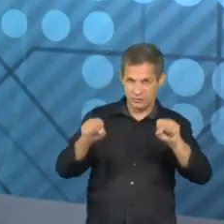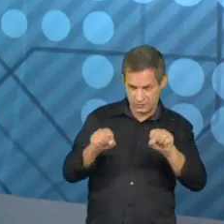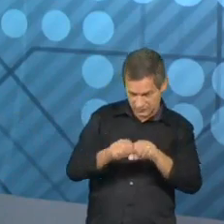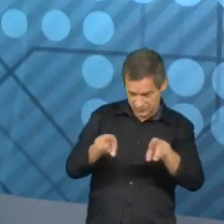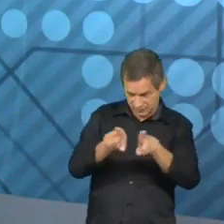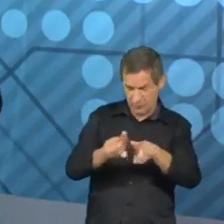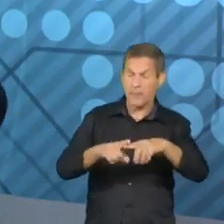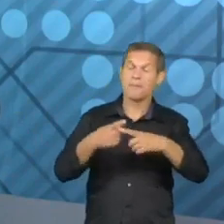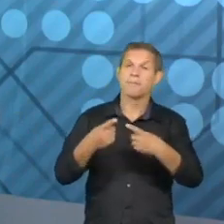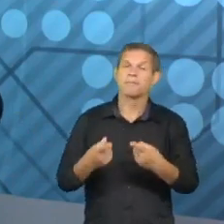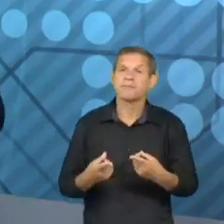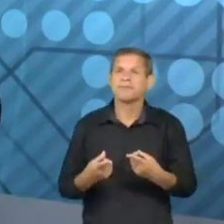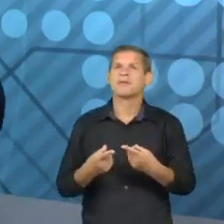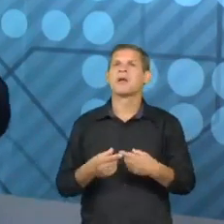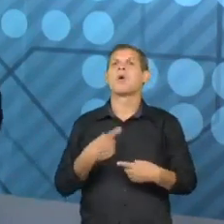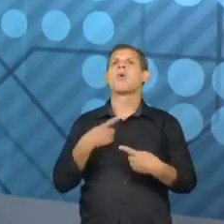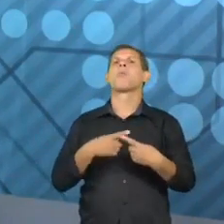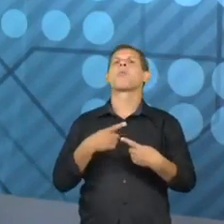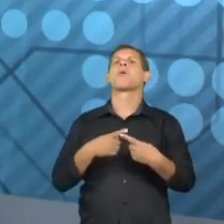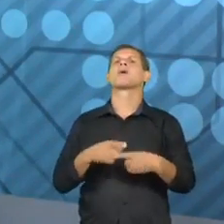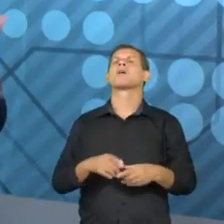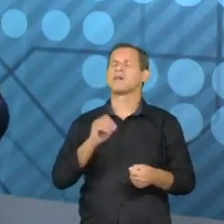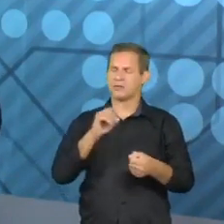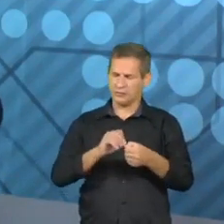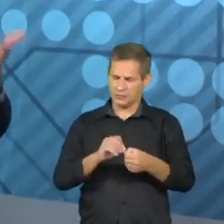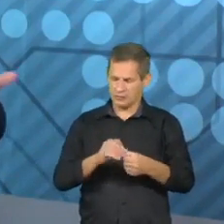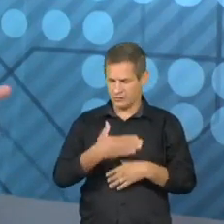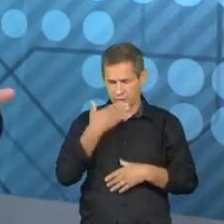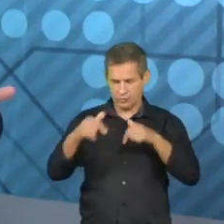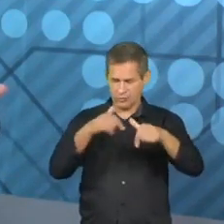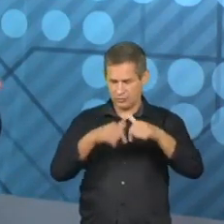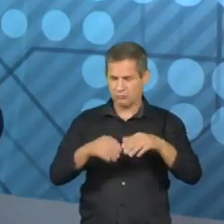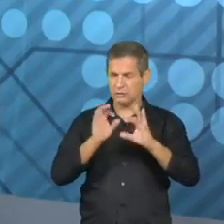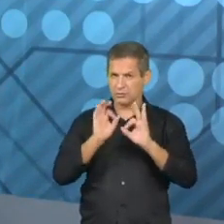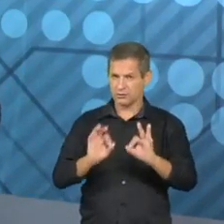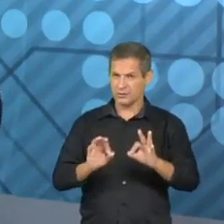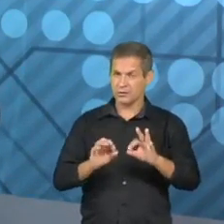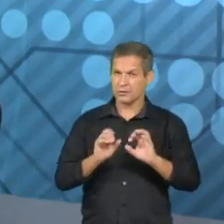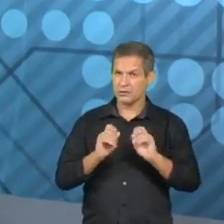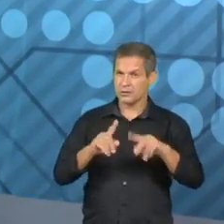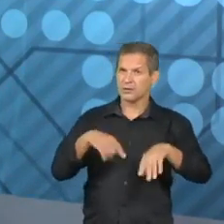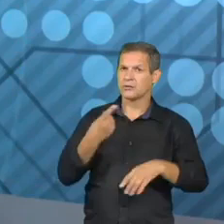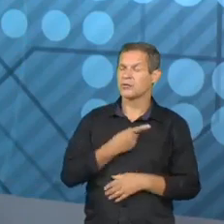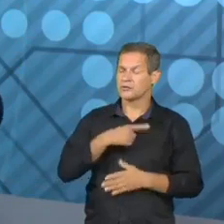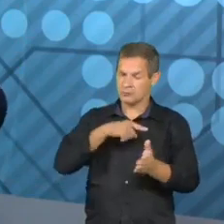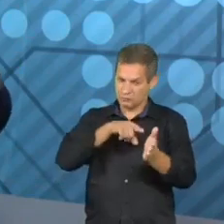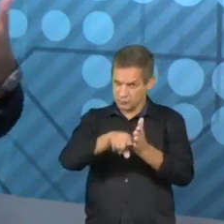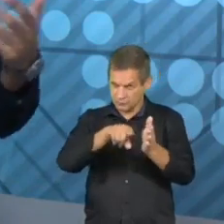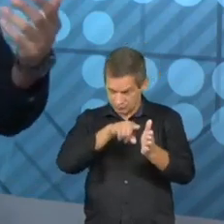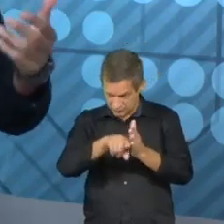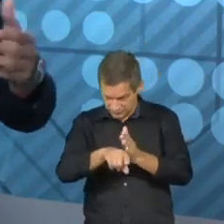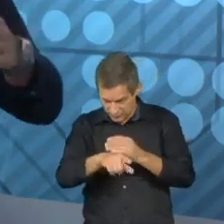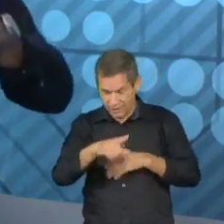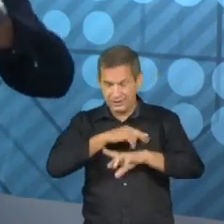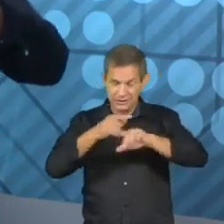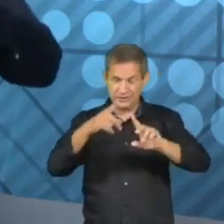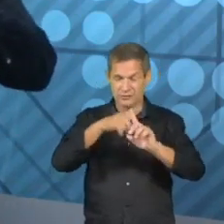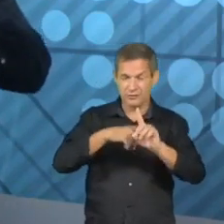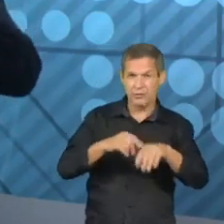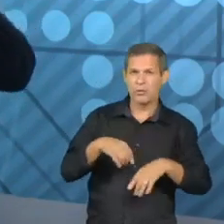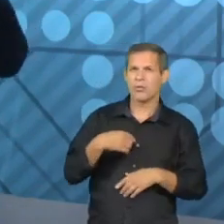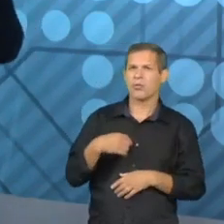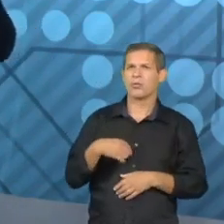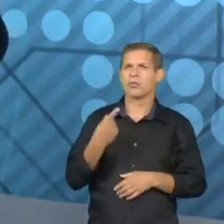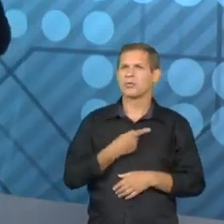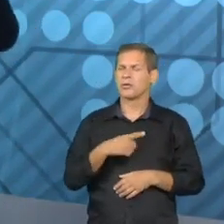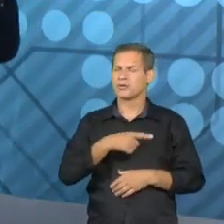também, justamente para fazer o melhor trabalho possível. Tá bom? E quando a gente fala em pesquisa, aí tem vários tipos, como o